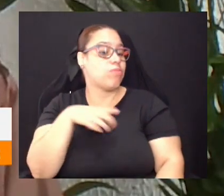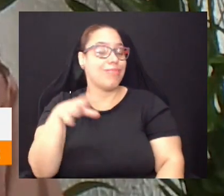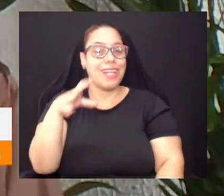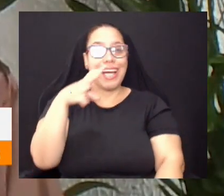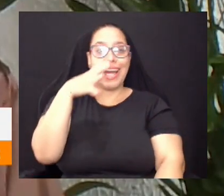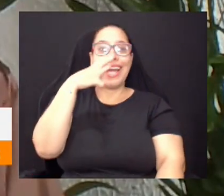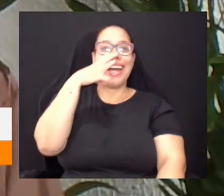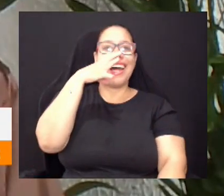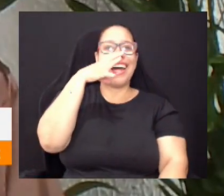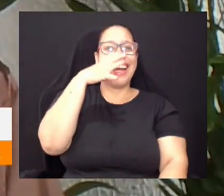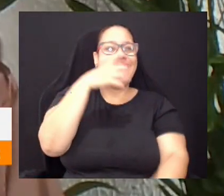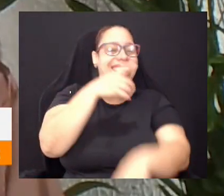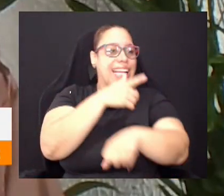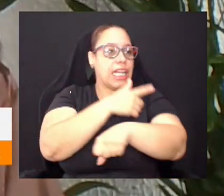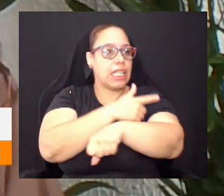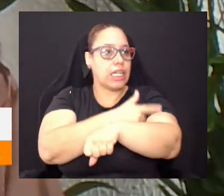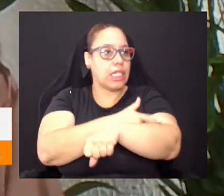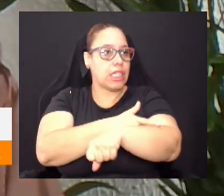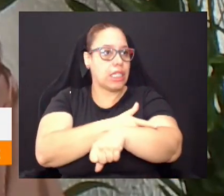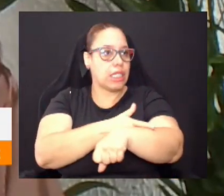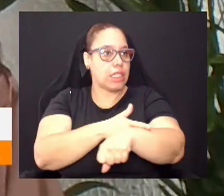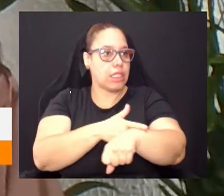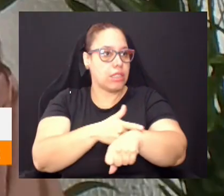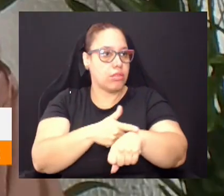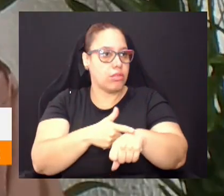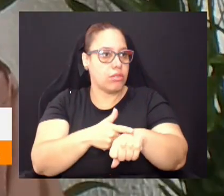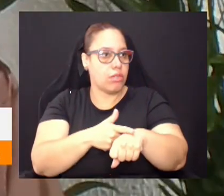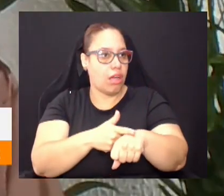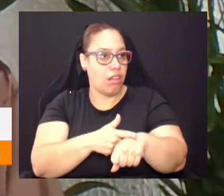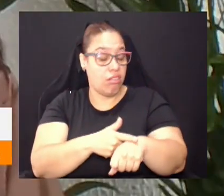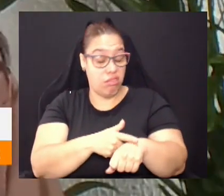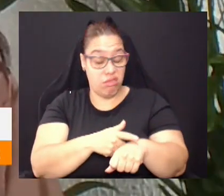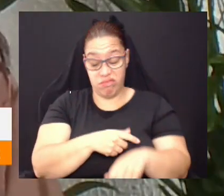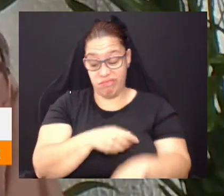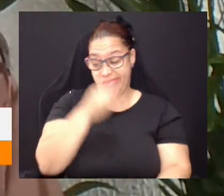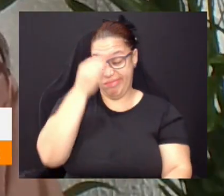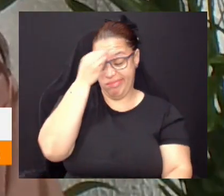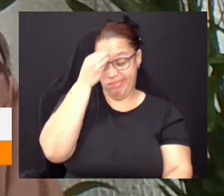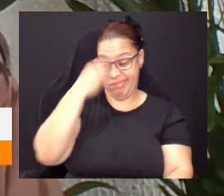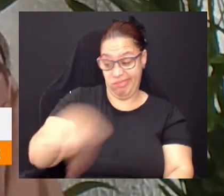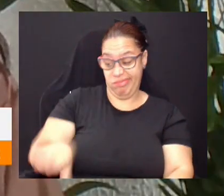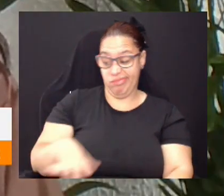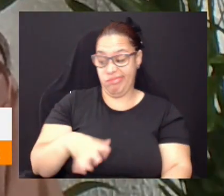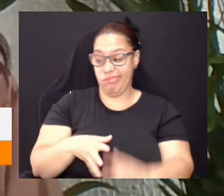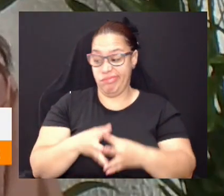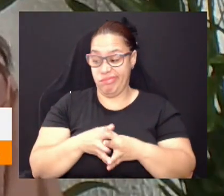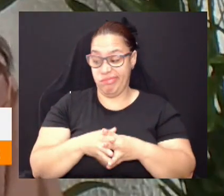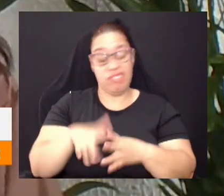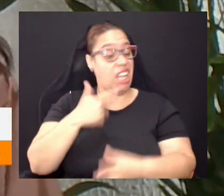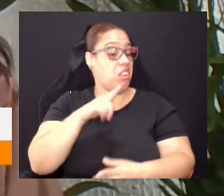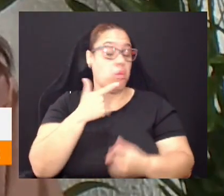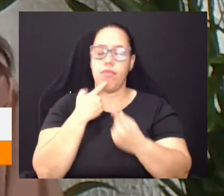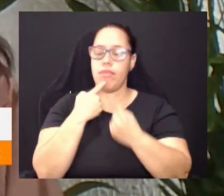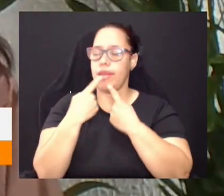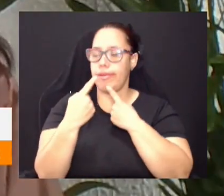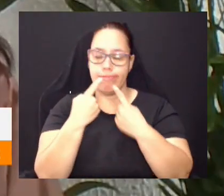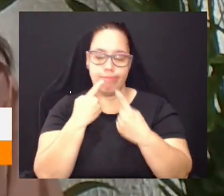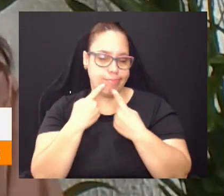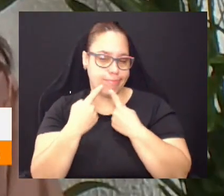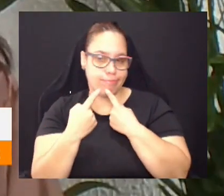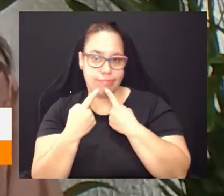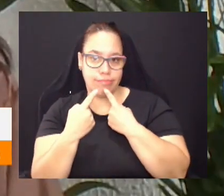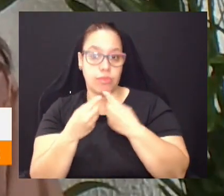respeitos dão lugar à total indiferença, quando já não há diálogo, quando, como o André